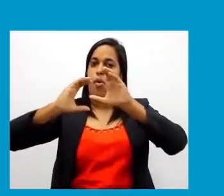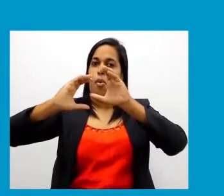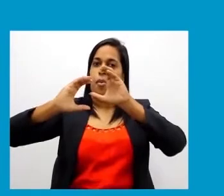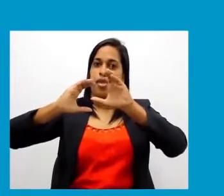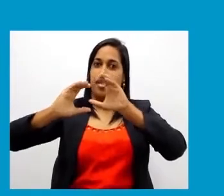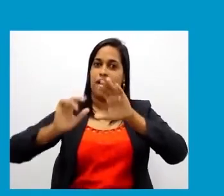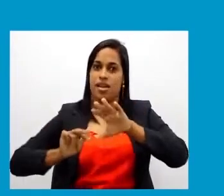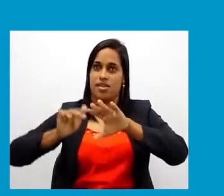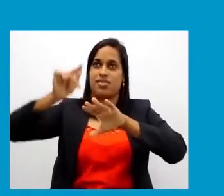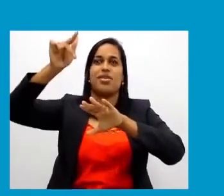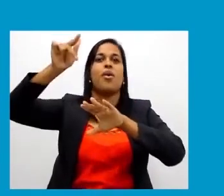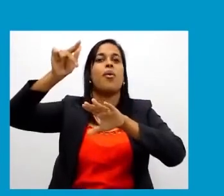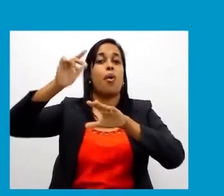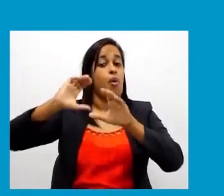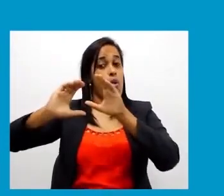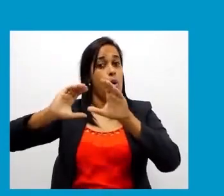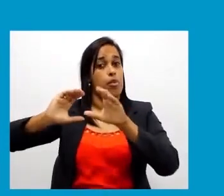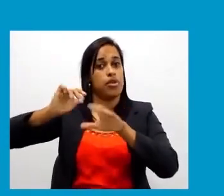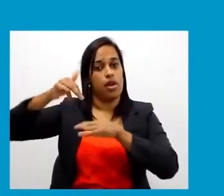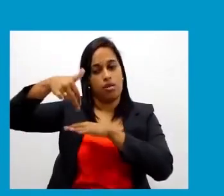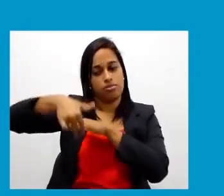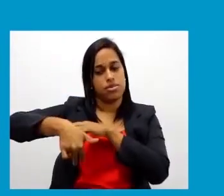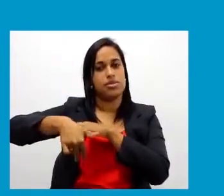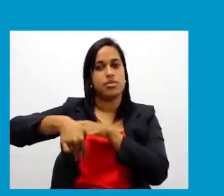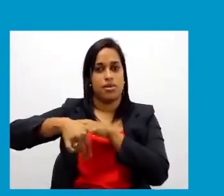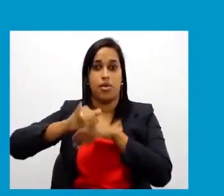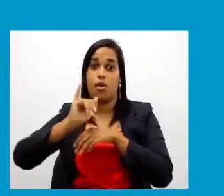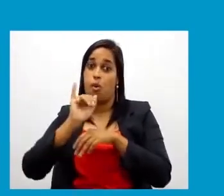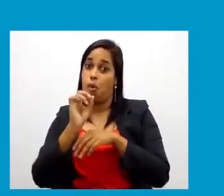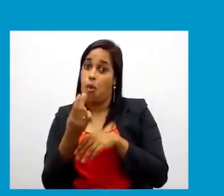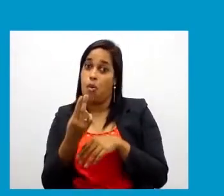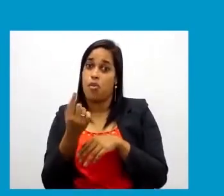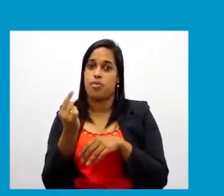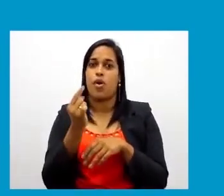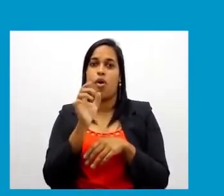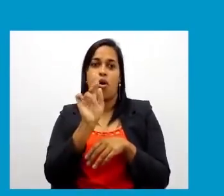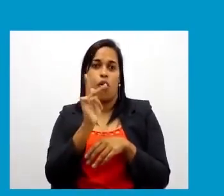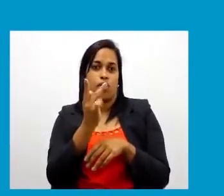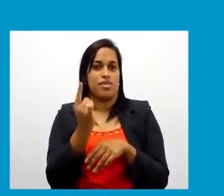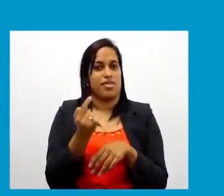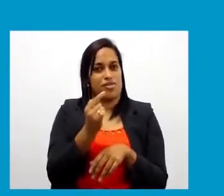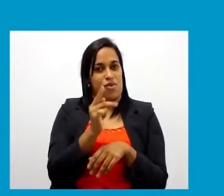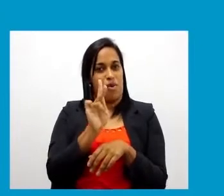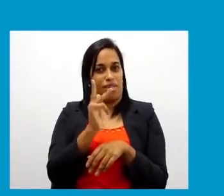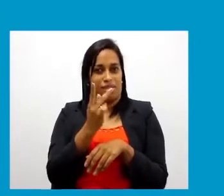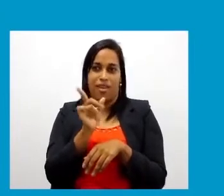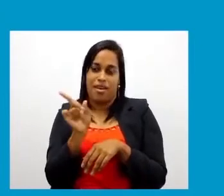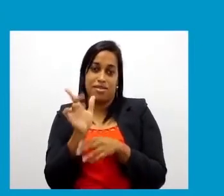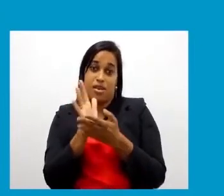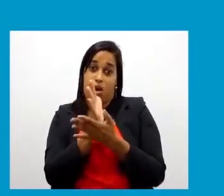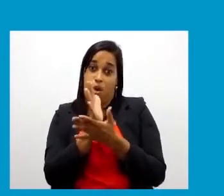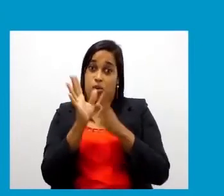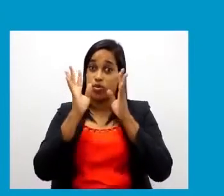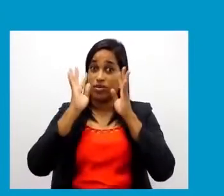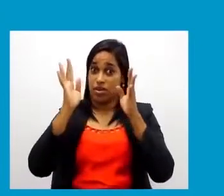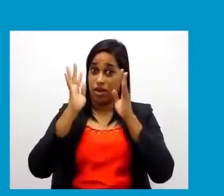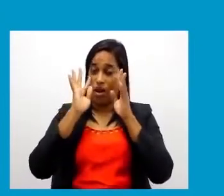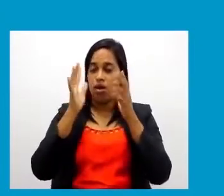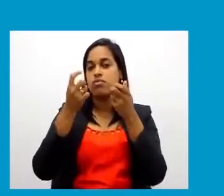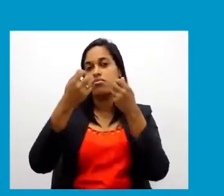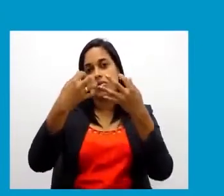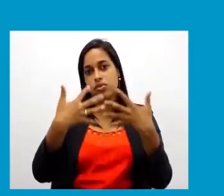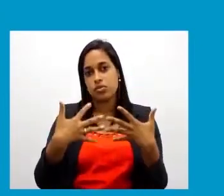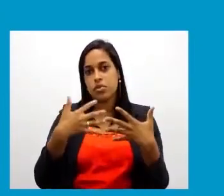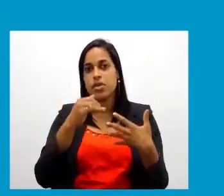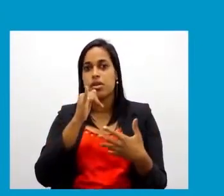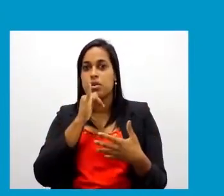descem. E elas podem ser horizontais. Quando elas são horizontais, alguns teóricos separam elas e dizem assim, as horizontais